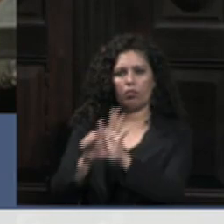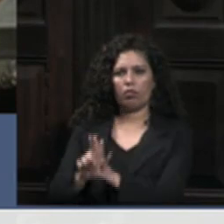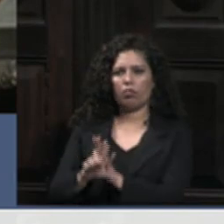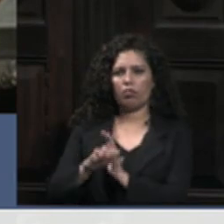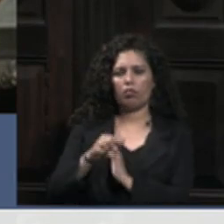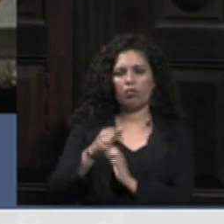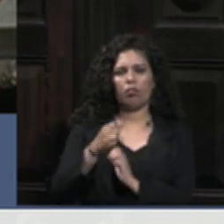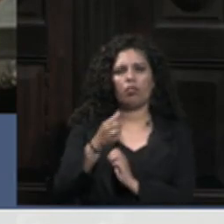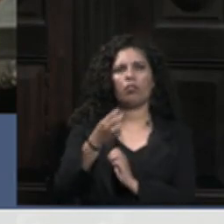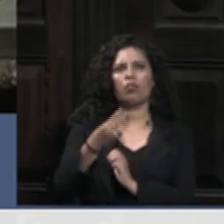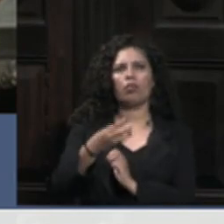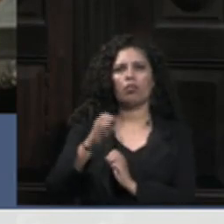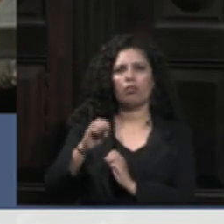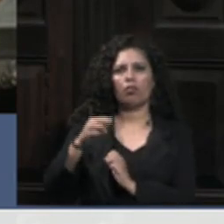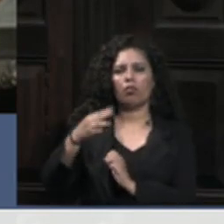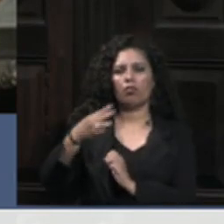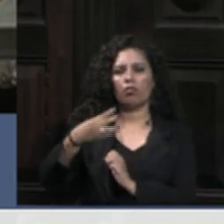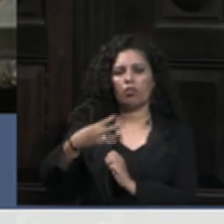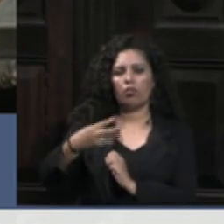lei número